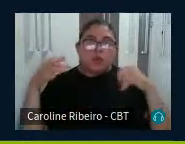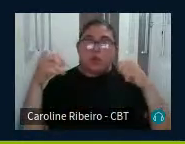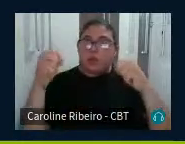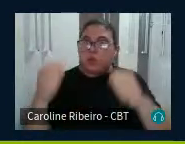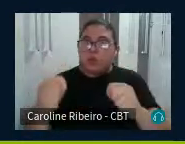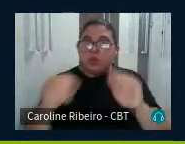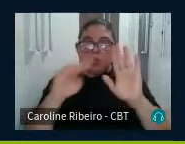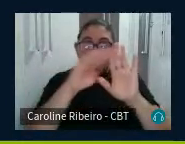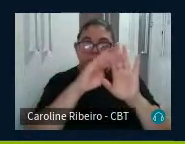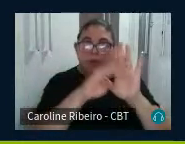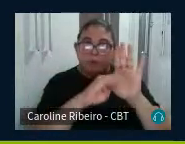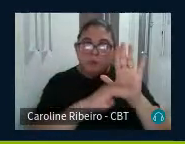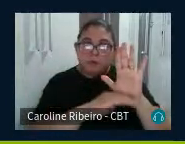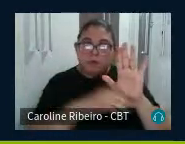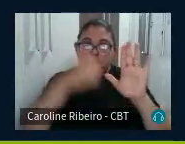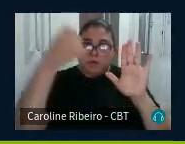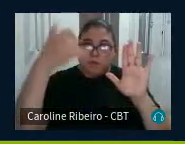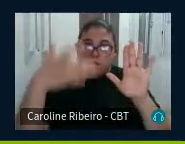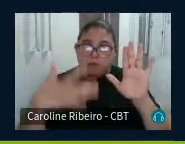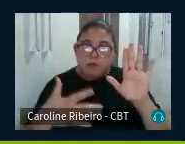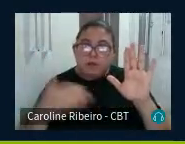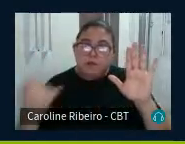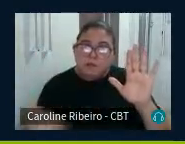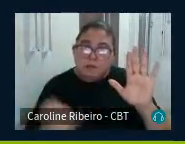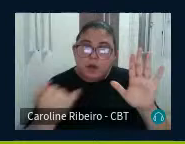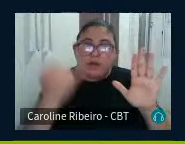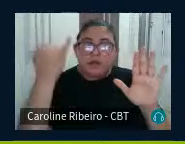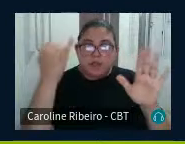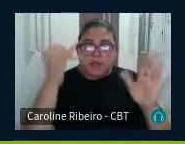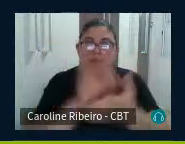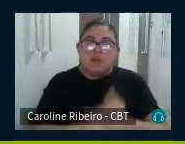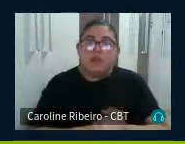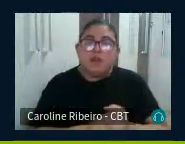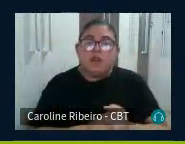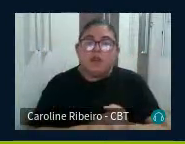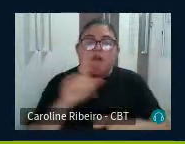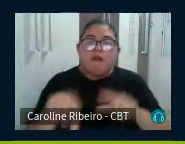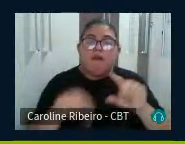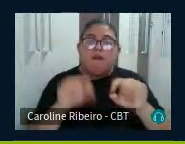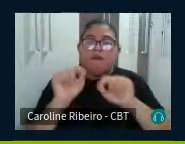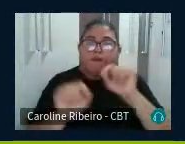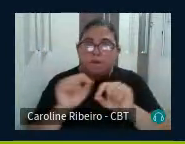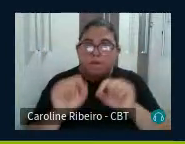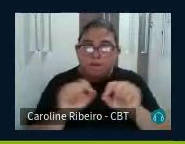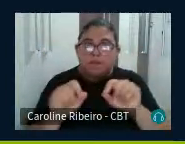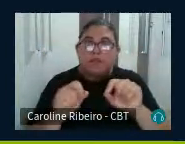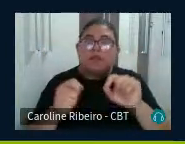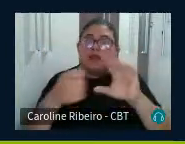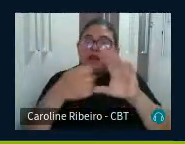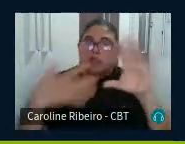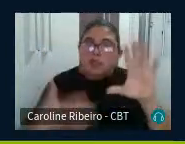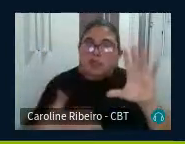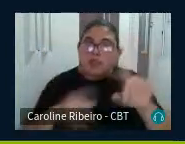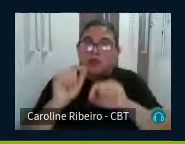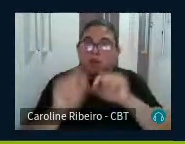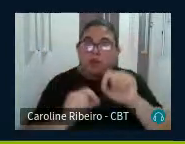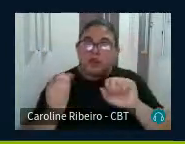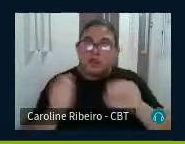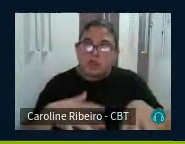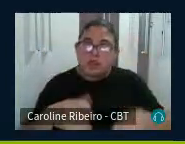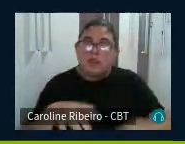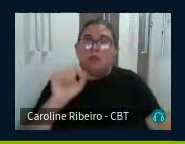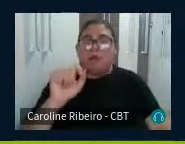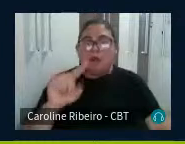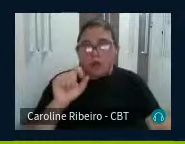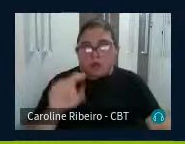né, que a gente considera importante, é, que é caracterizado aí a questão do Setembro Azul, que é